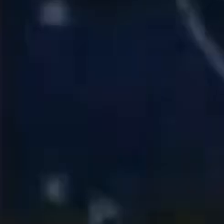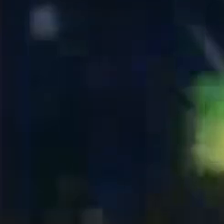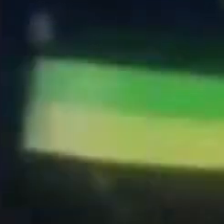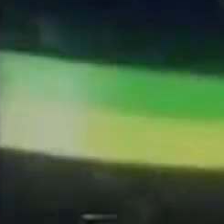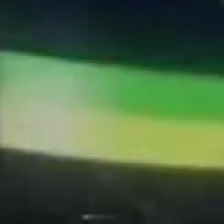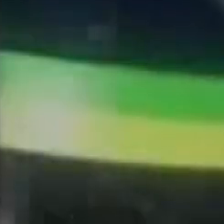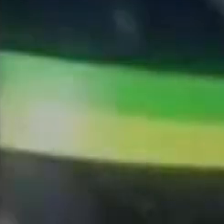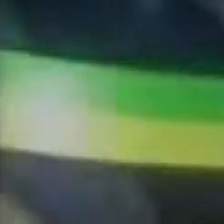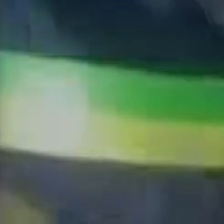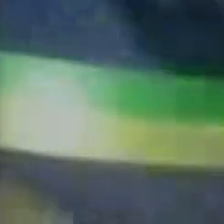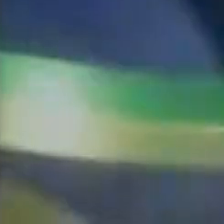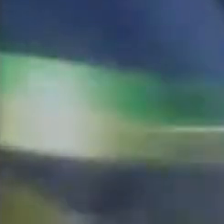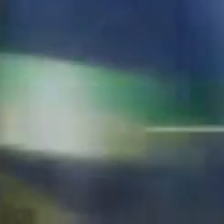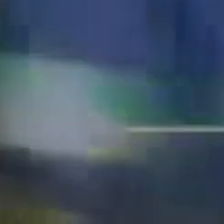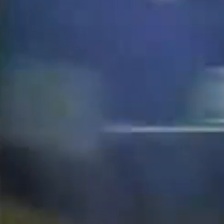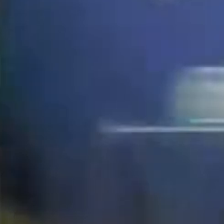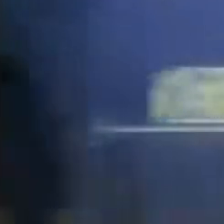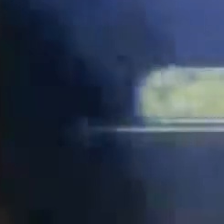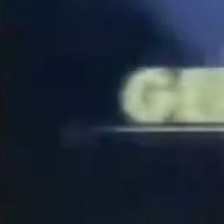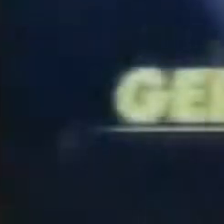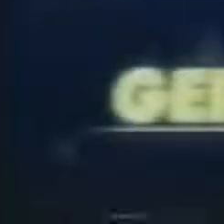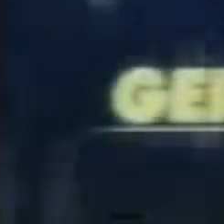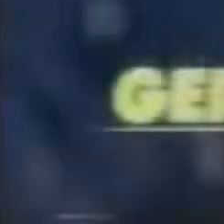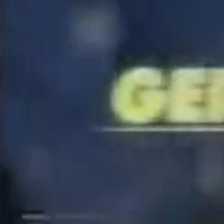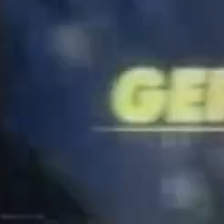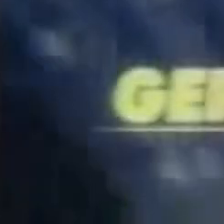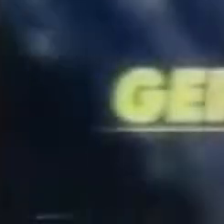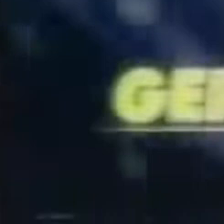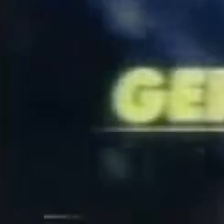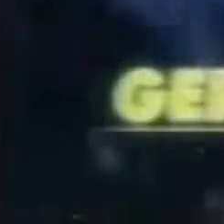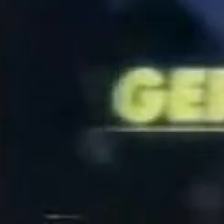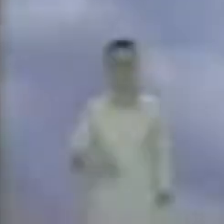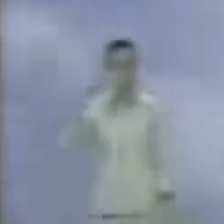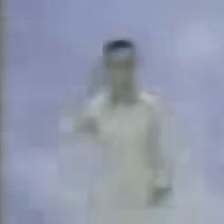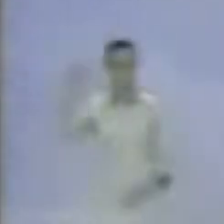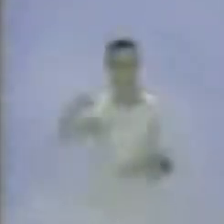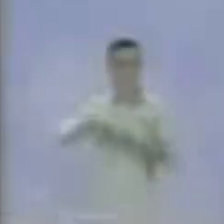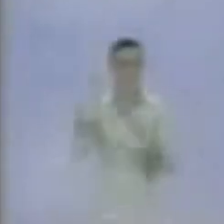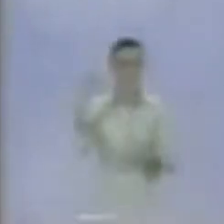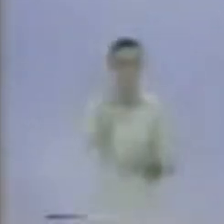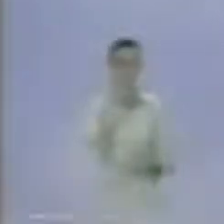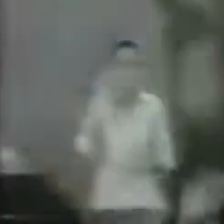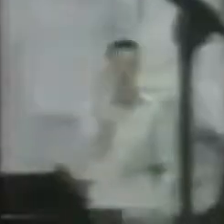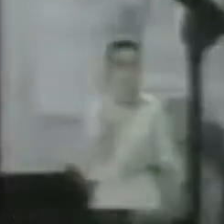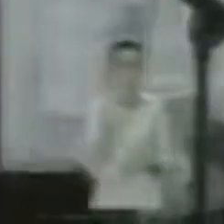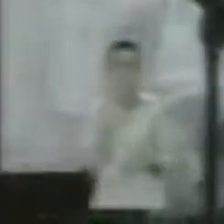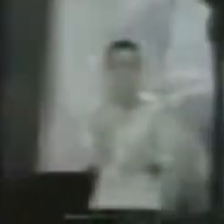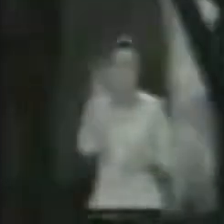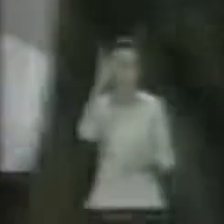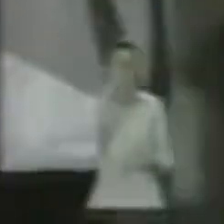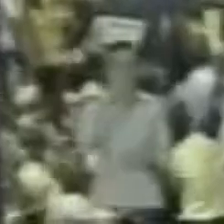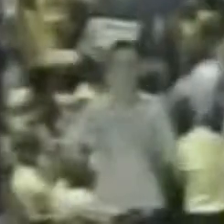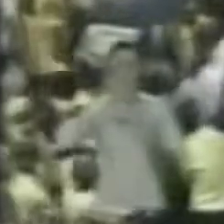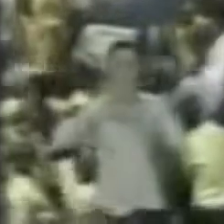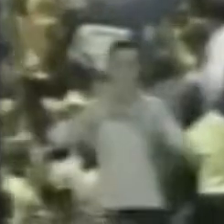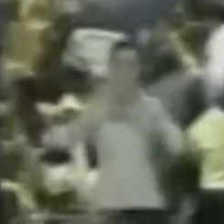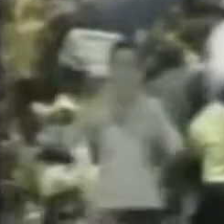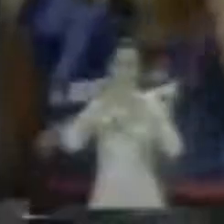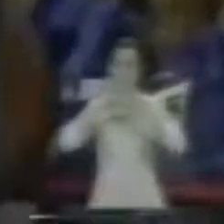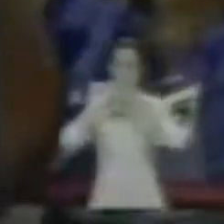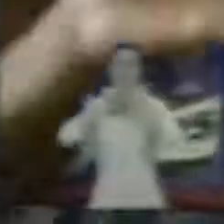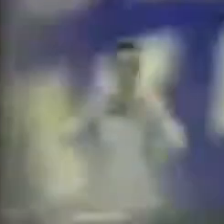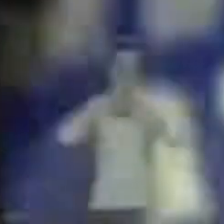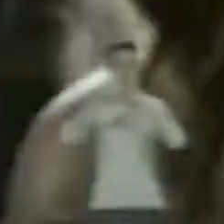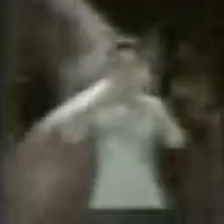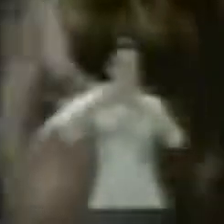Agora o programa Geraldo Presidente. 45. Dia 1º de outubro. O Brasil